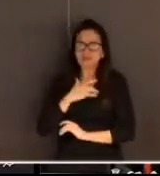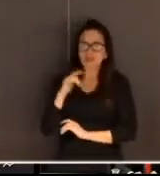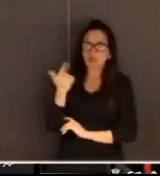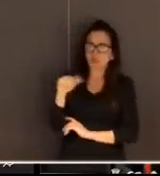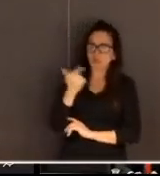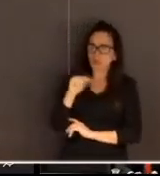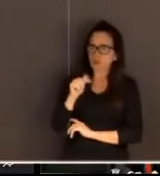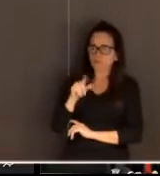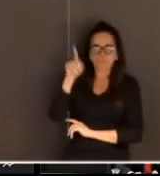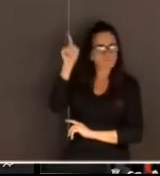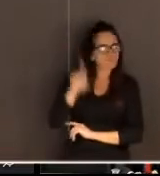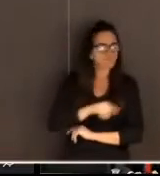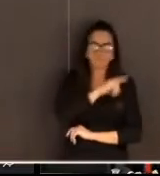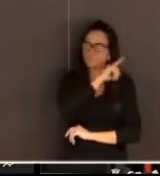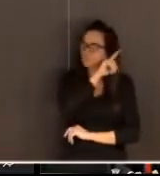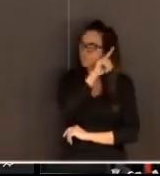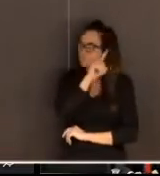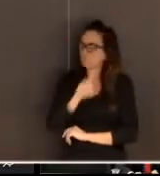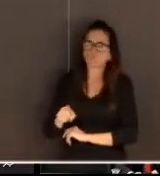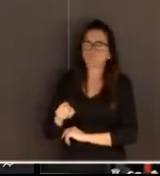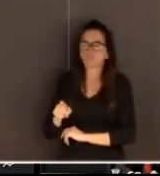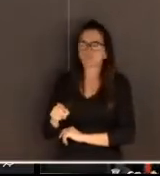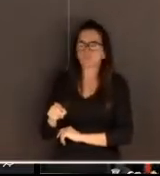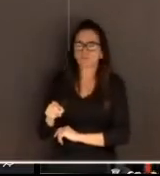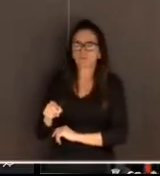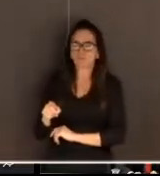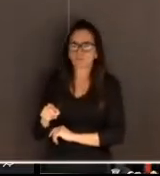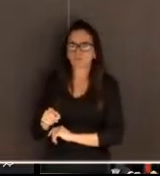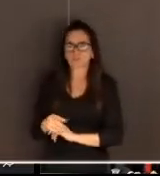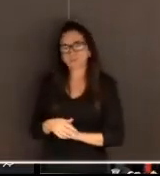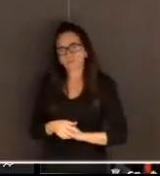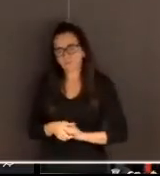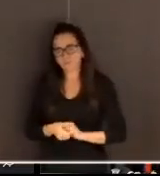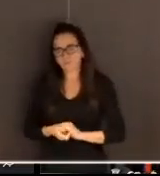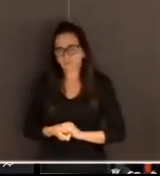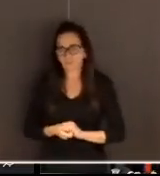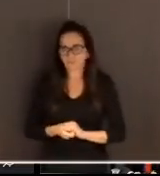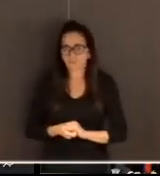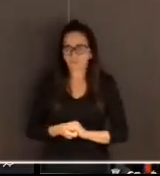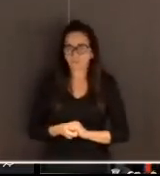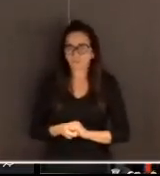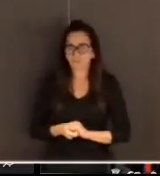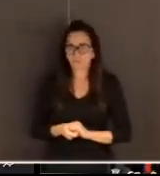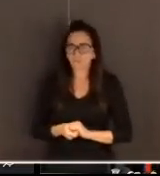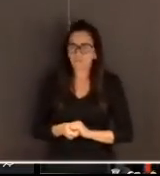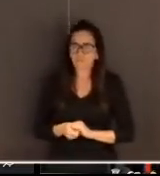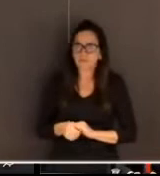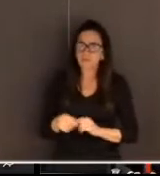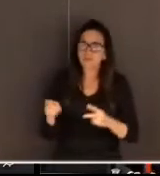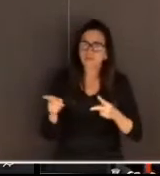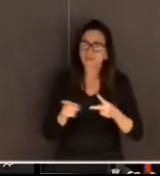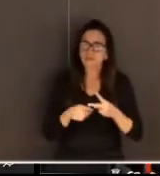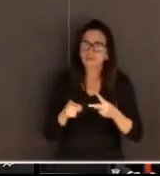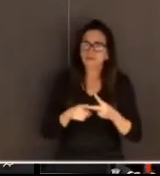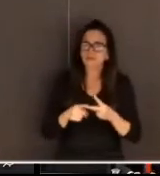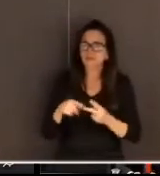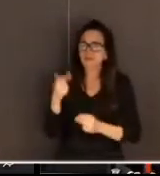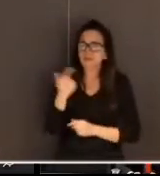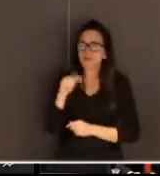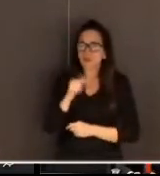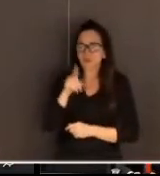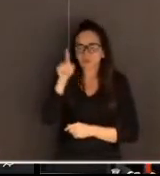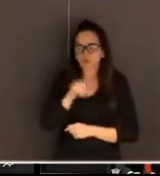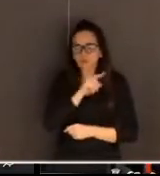há nulidade pela não inversão do quesito absolutório e desclassificatório. E segundo, não há nulidade